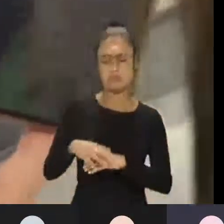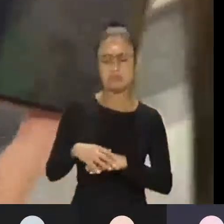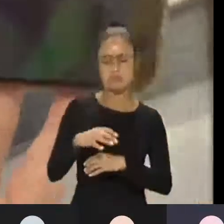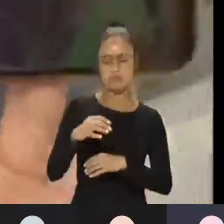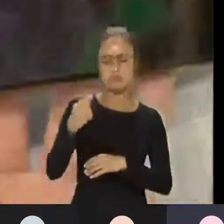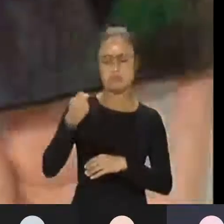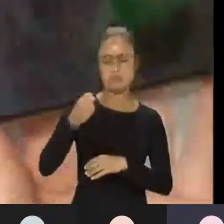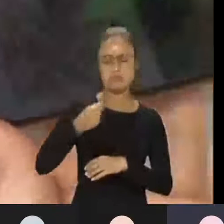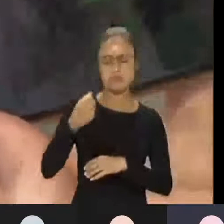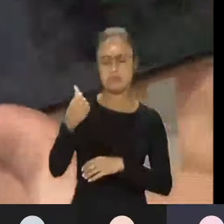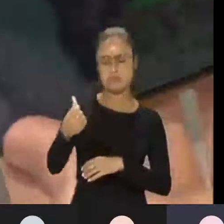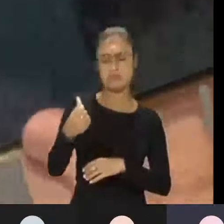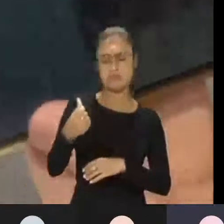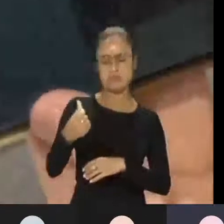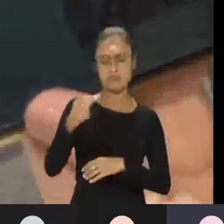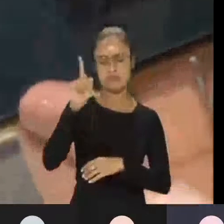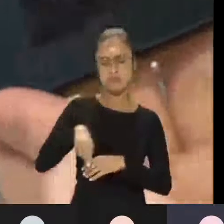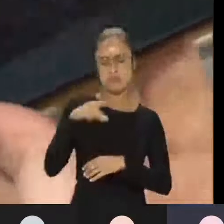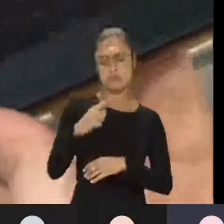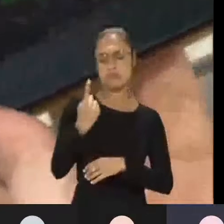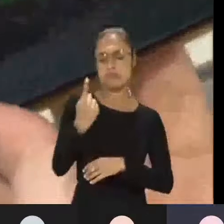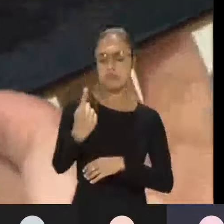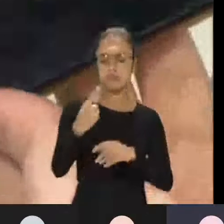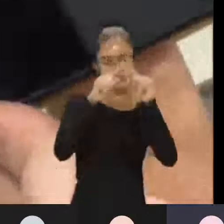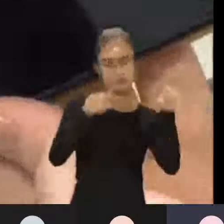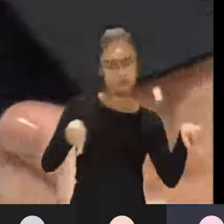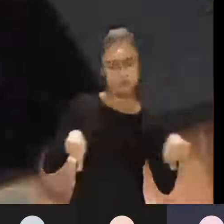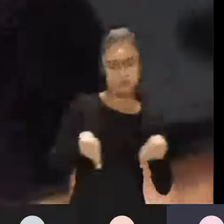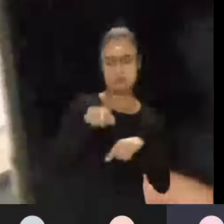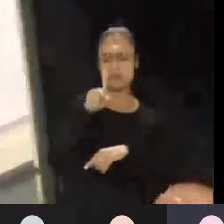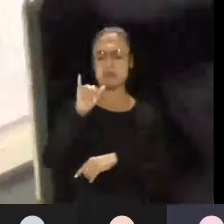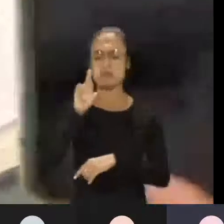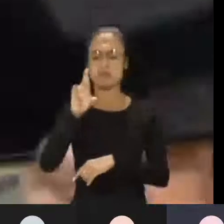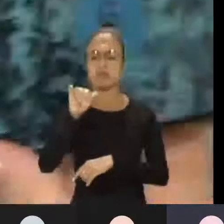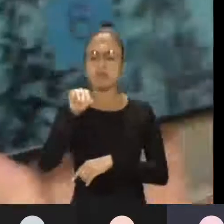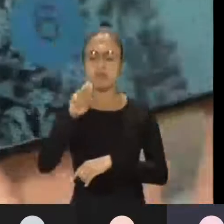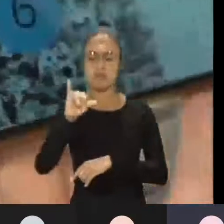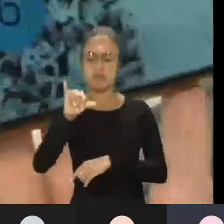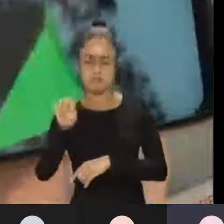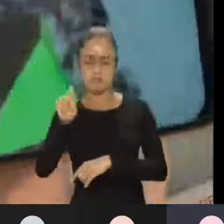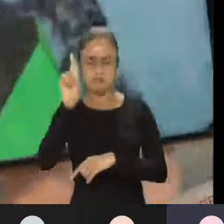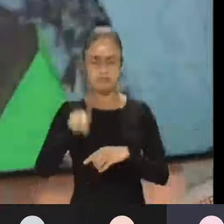Cartão número 6, um tipo de pirâmide de base quadrangular.